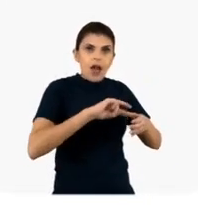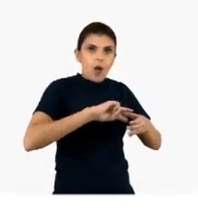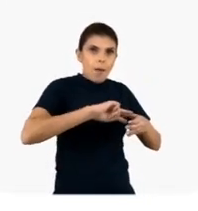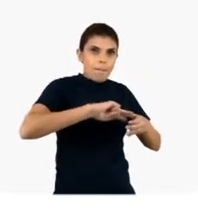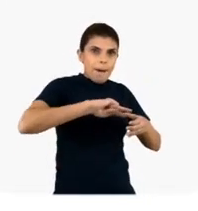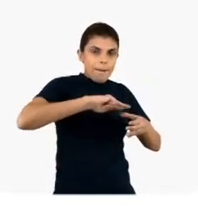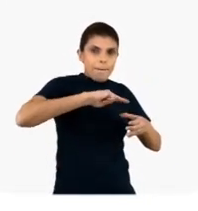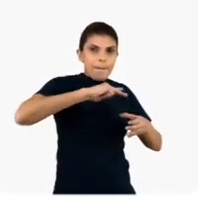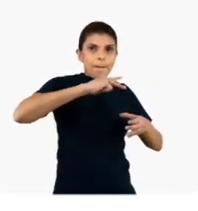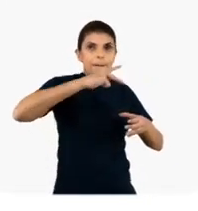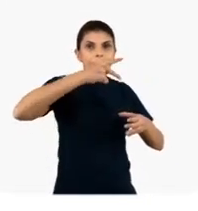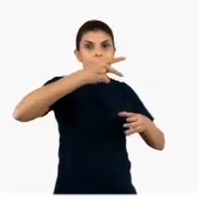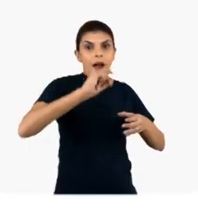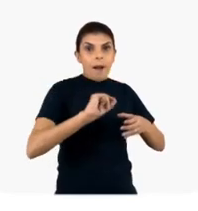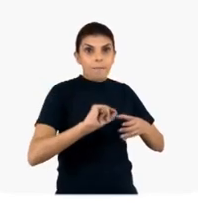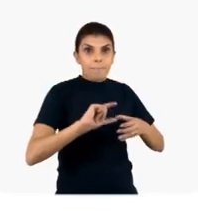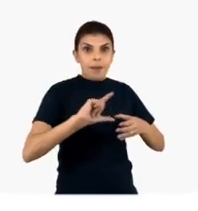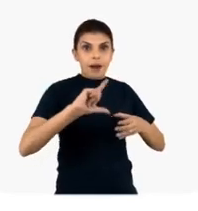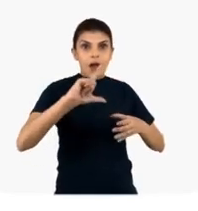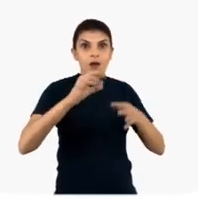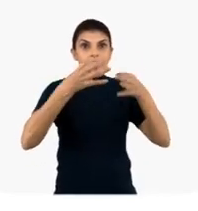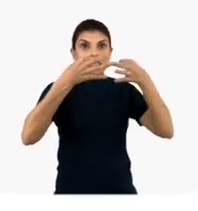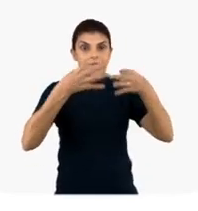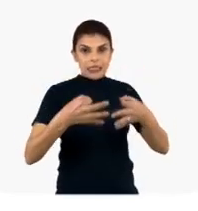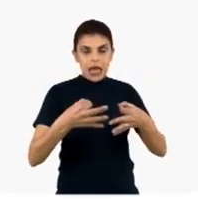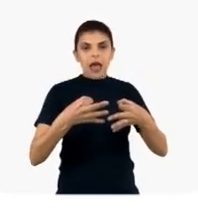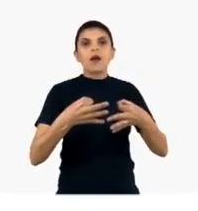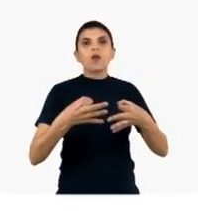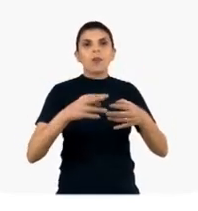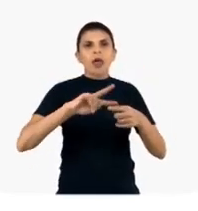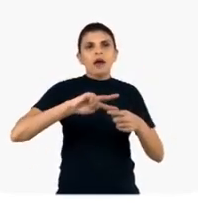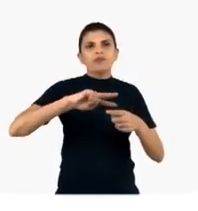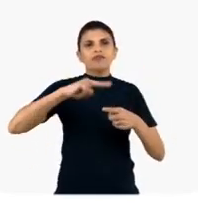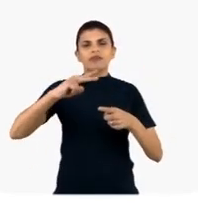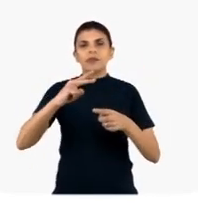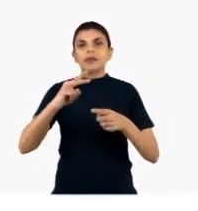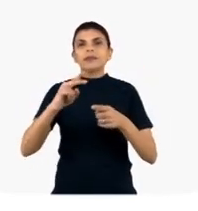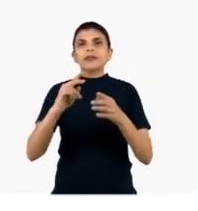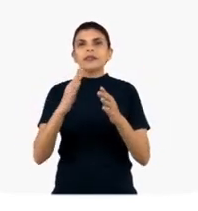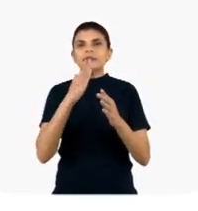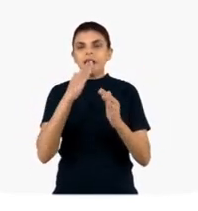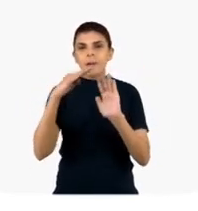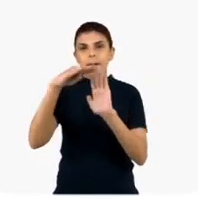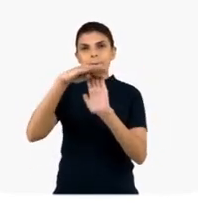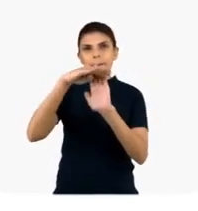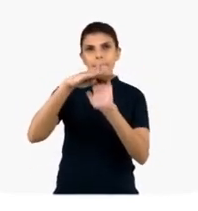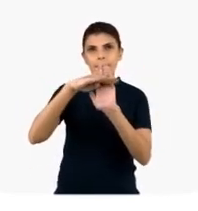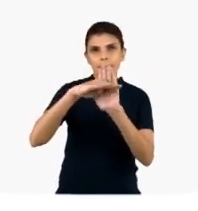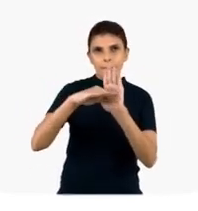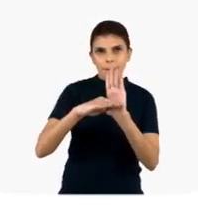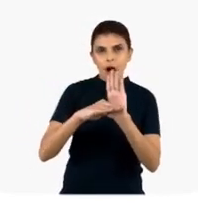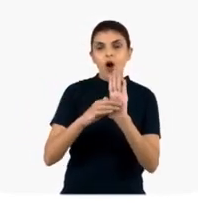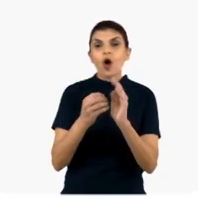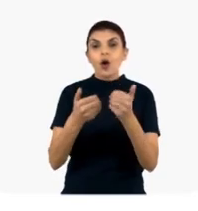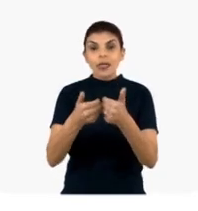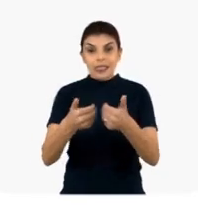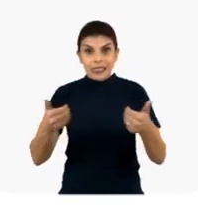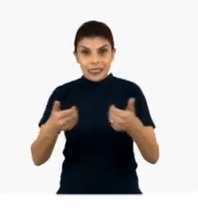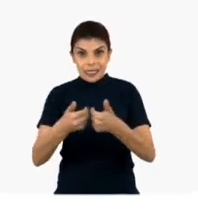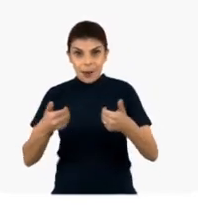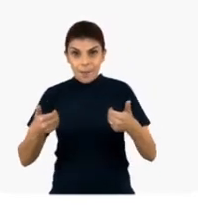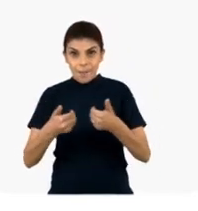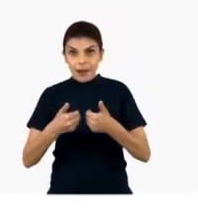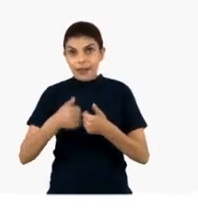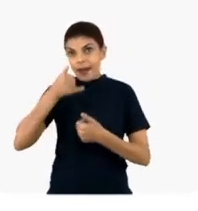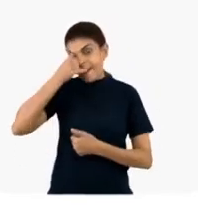escalas, pouco a pouco, até ter uma ampliação correta do cultivo celular. Temos diferentes estágios de aumento de volume do meio